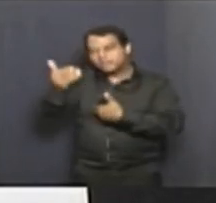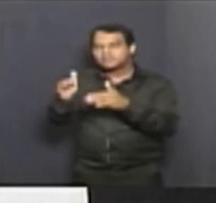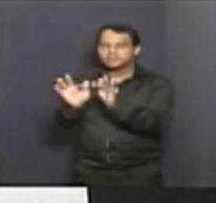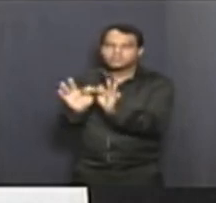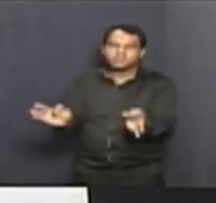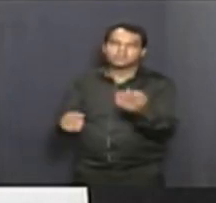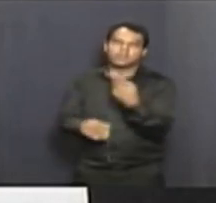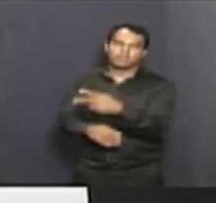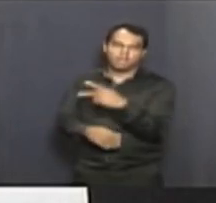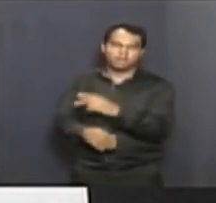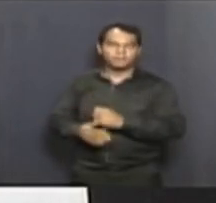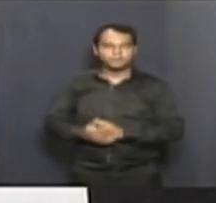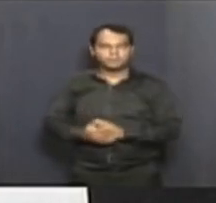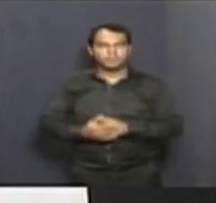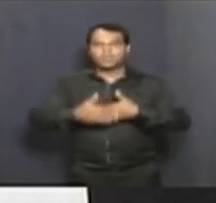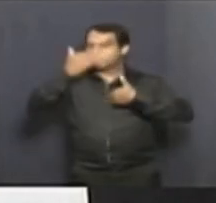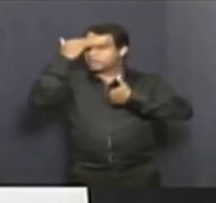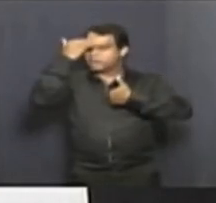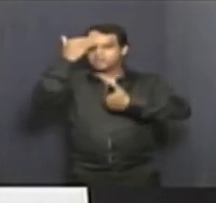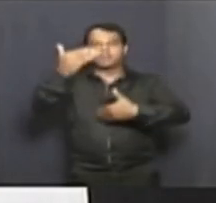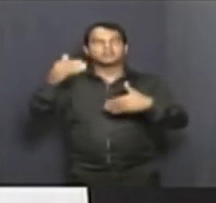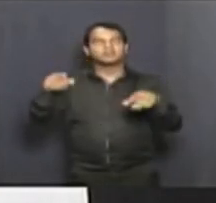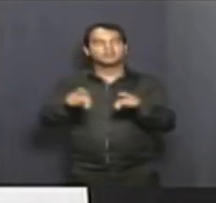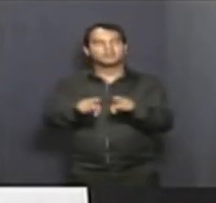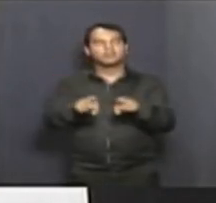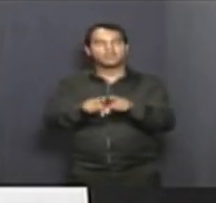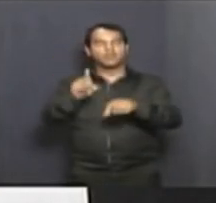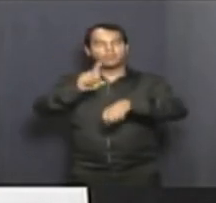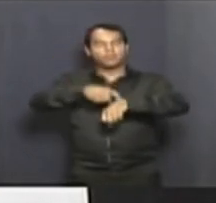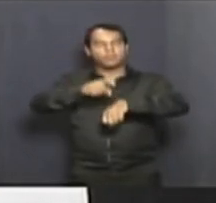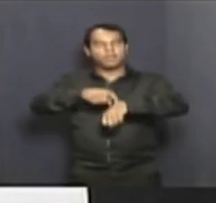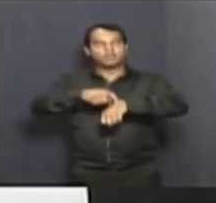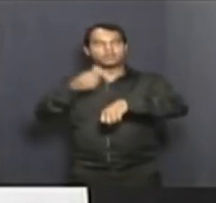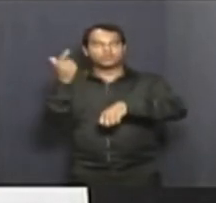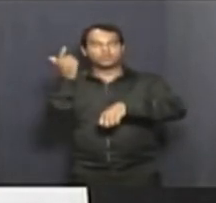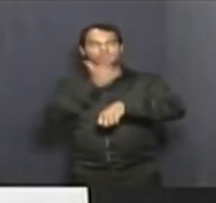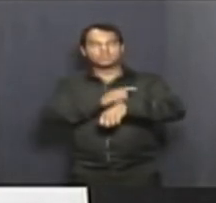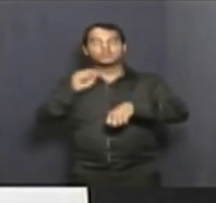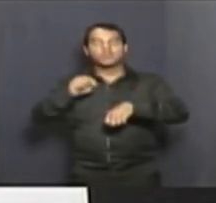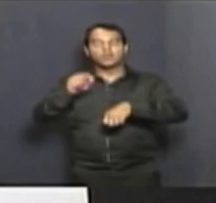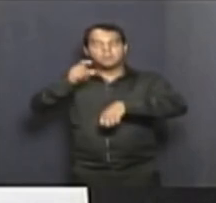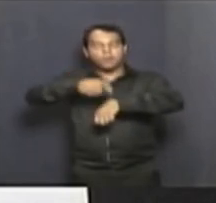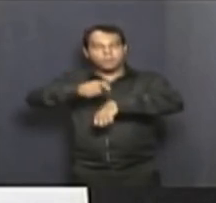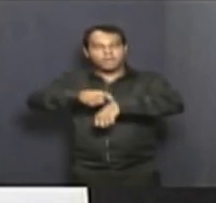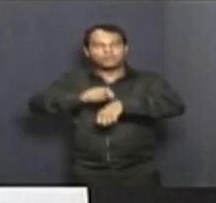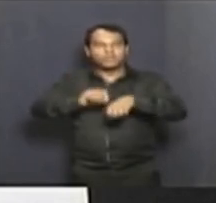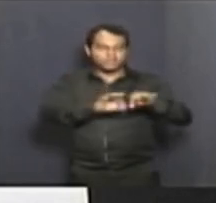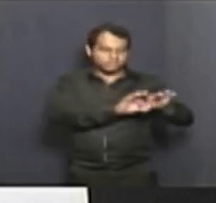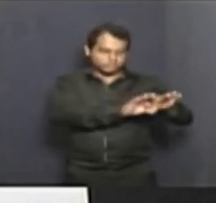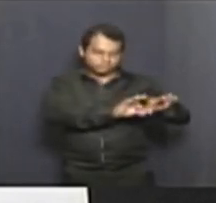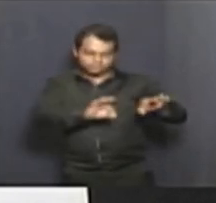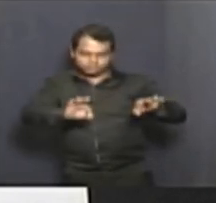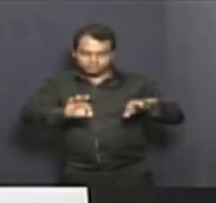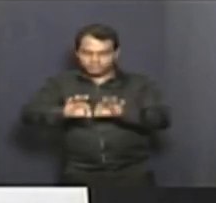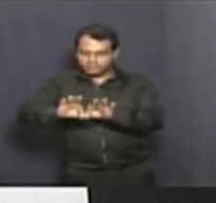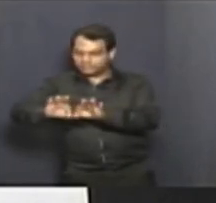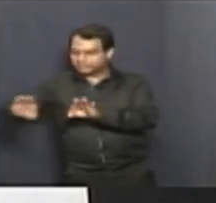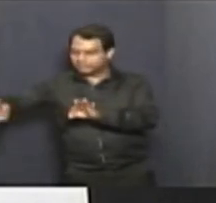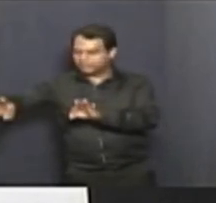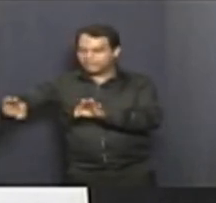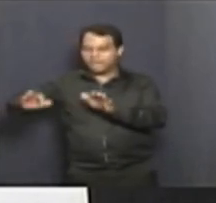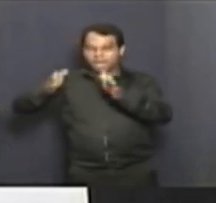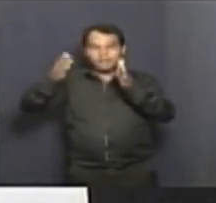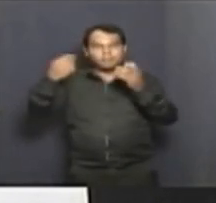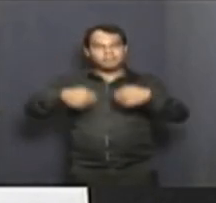e agradeço a criar um momento em que há uma divisão de tempo com a divisão com igualdade